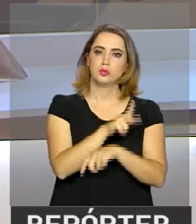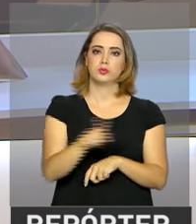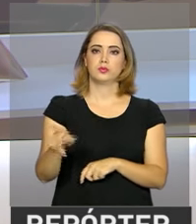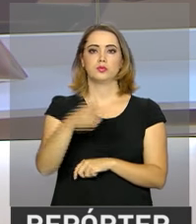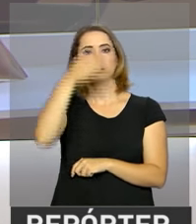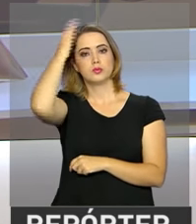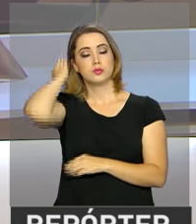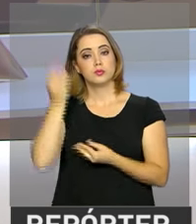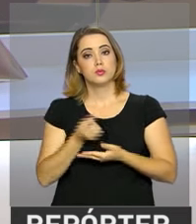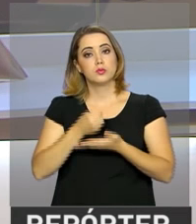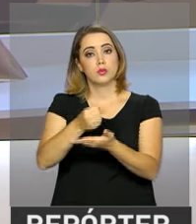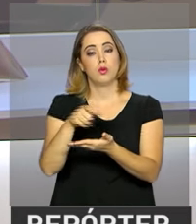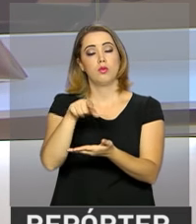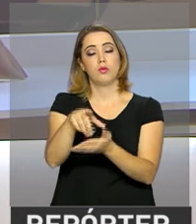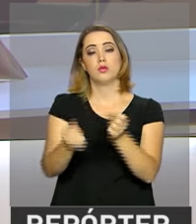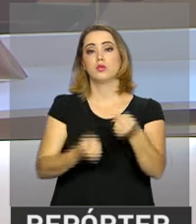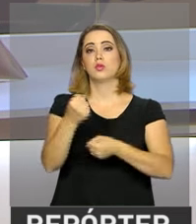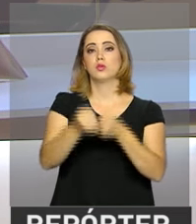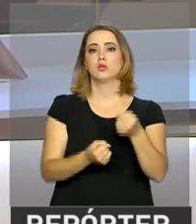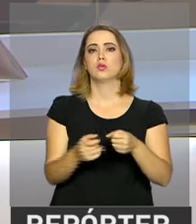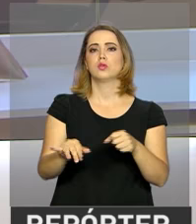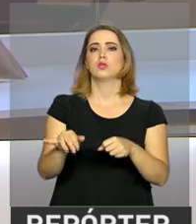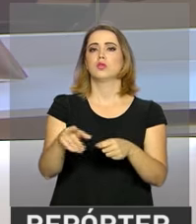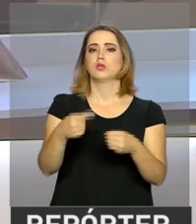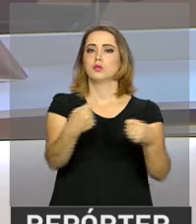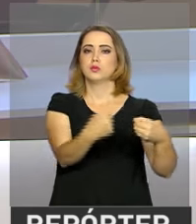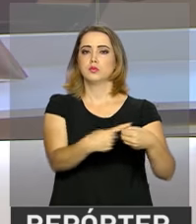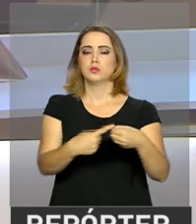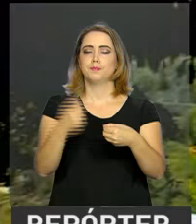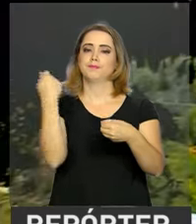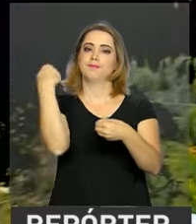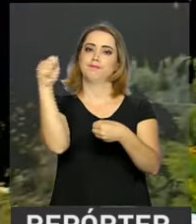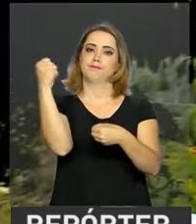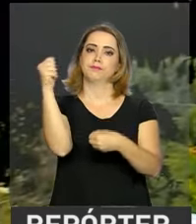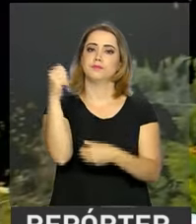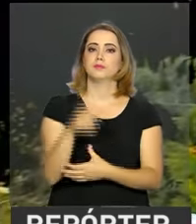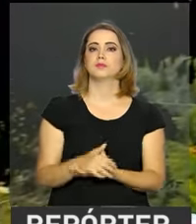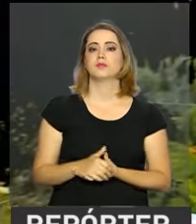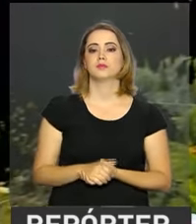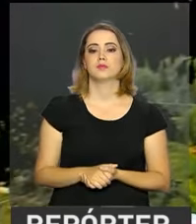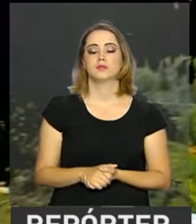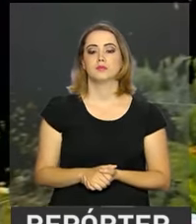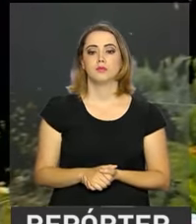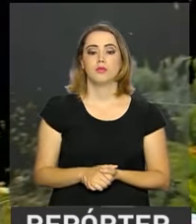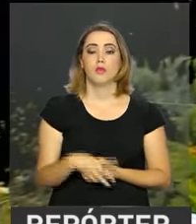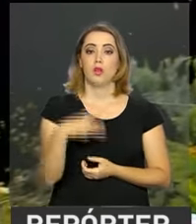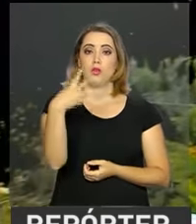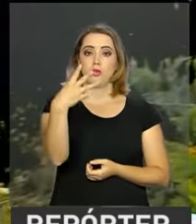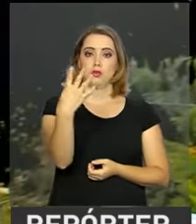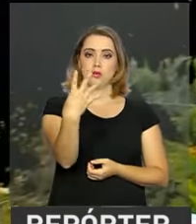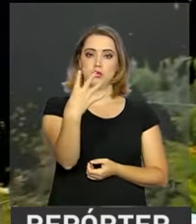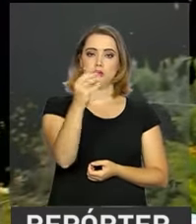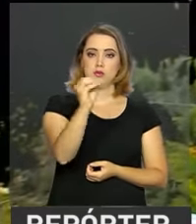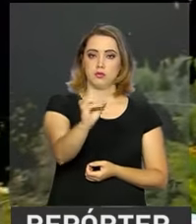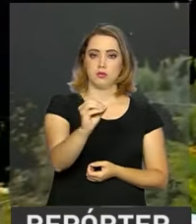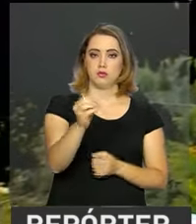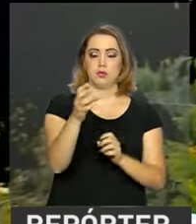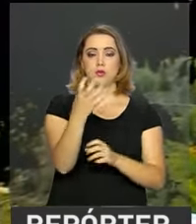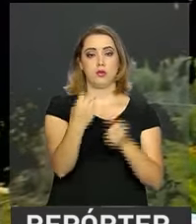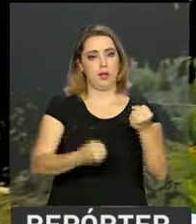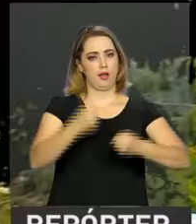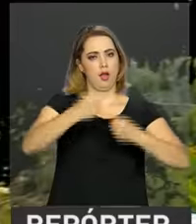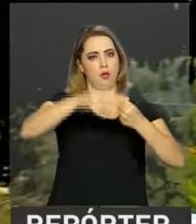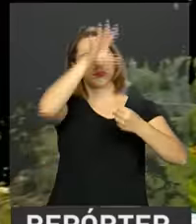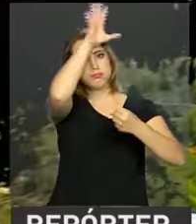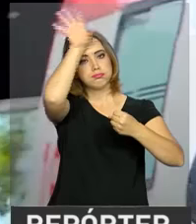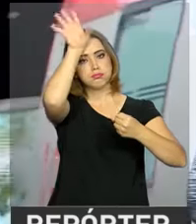veículos durante uma cerimônia em Esteio, no Rio Grande do Sul. São 340 ambulâncias para a renovação